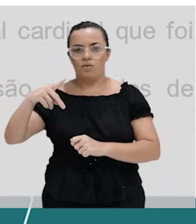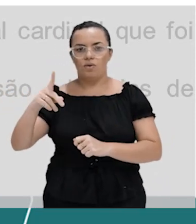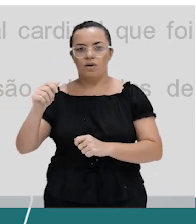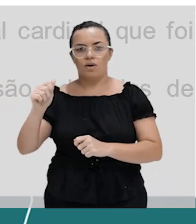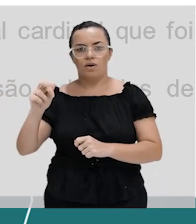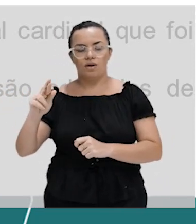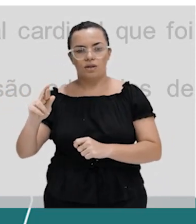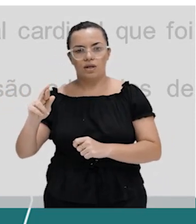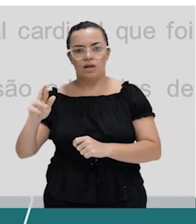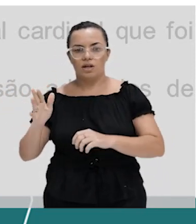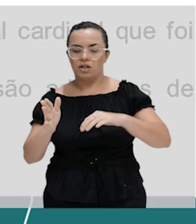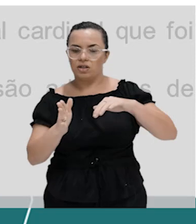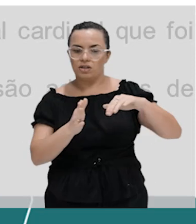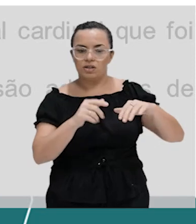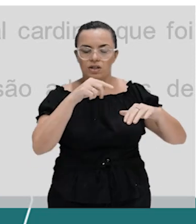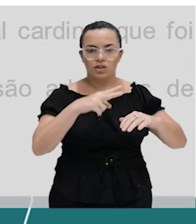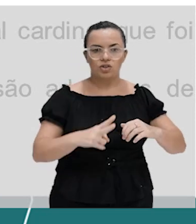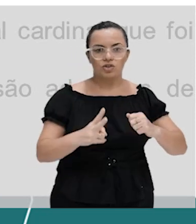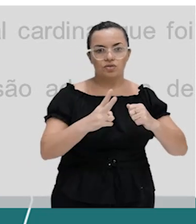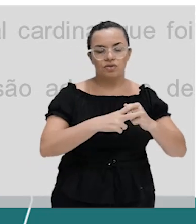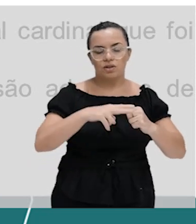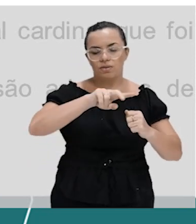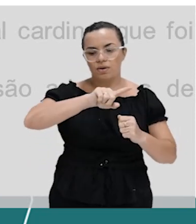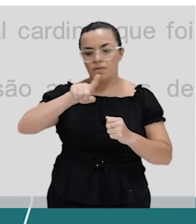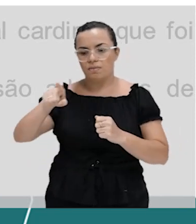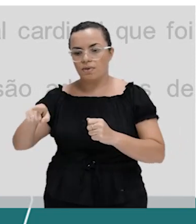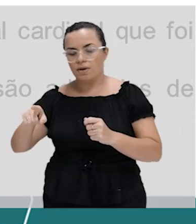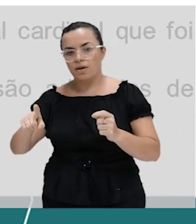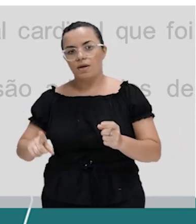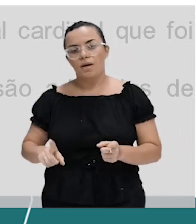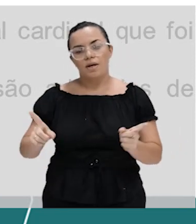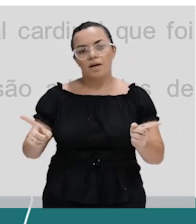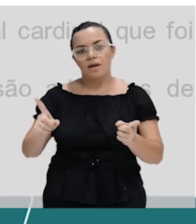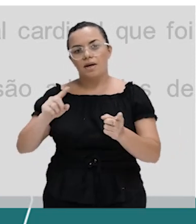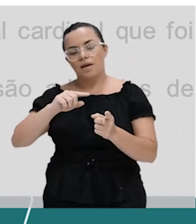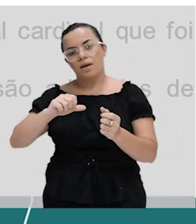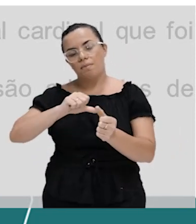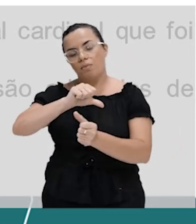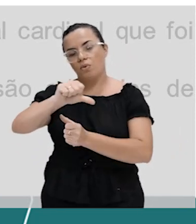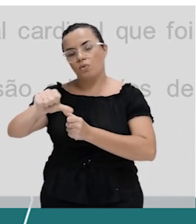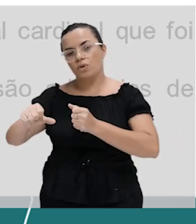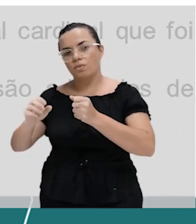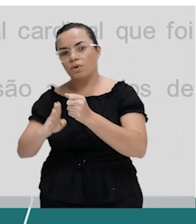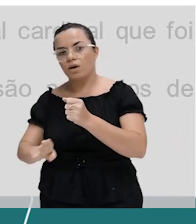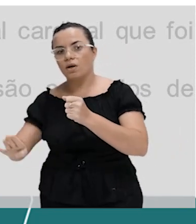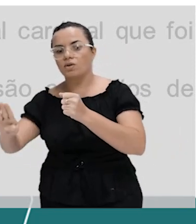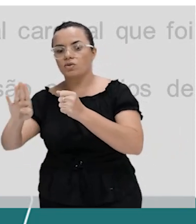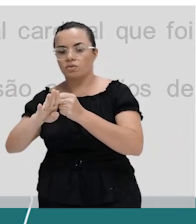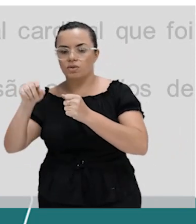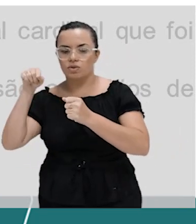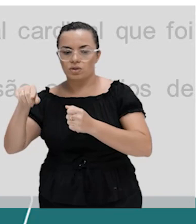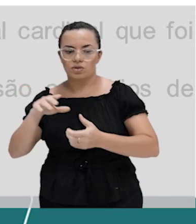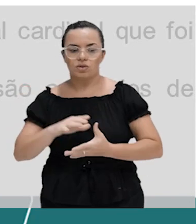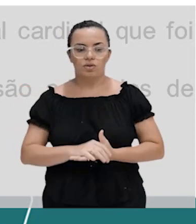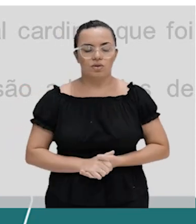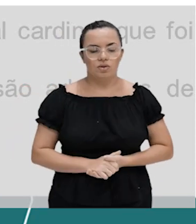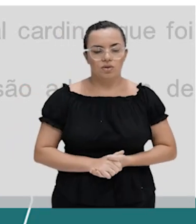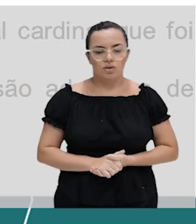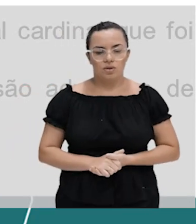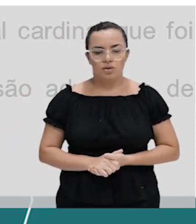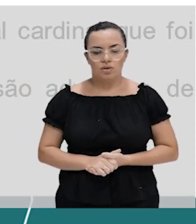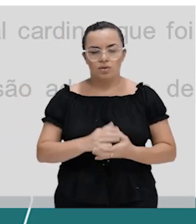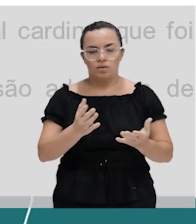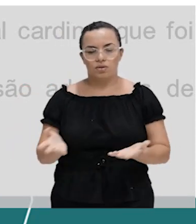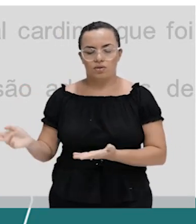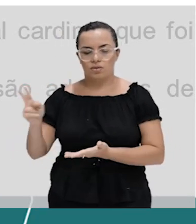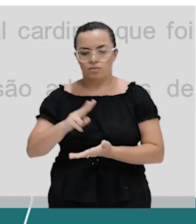palavra. Os 4 chegaram atrasados ontem. 4 é um numeral cardinal que foi